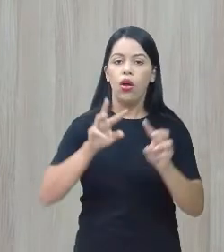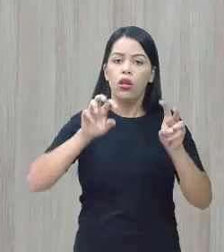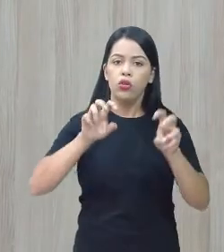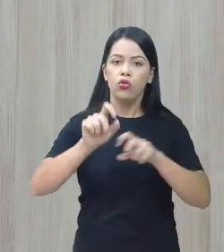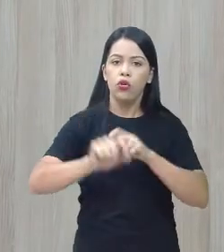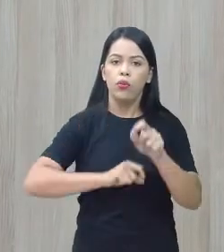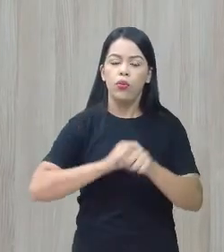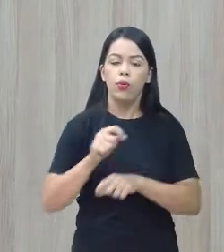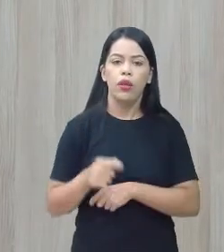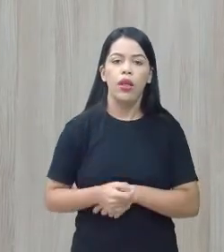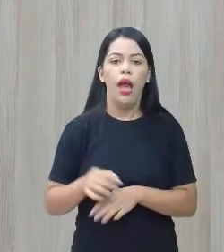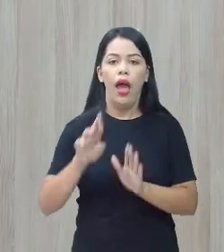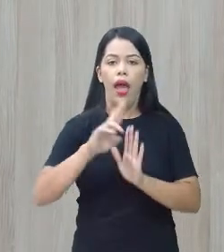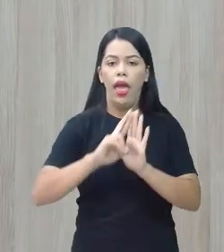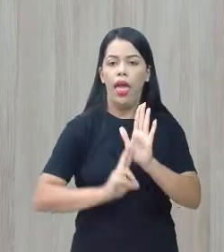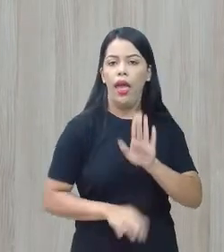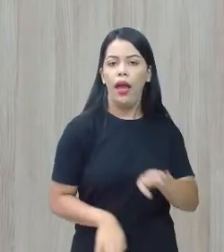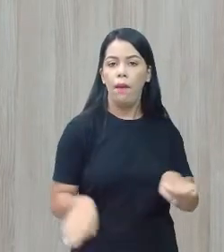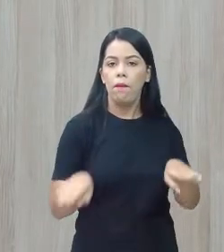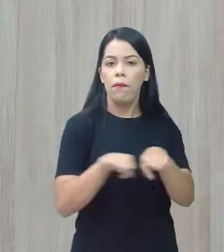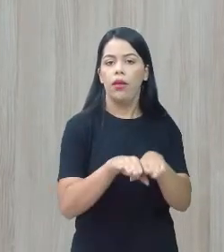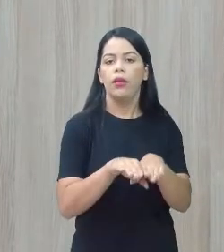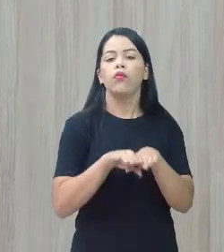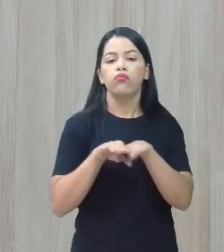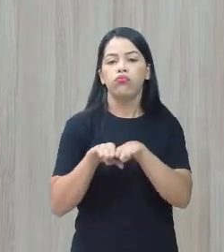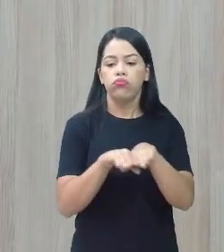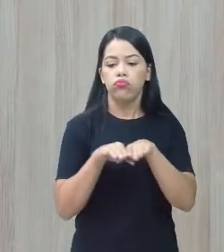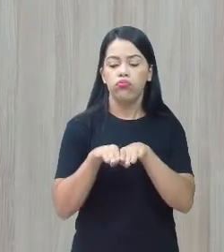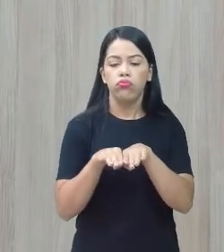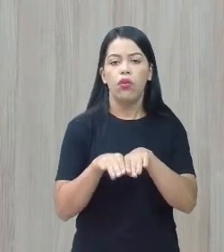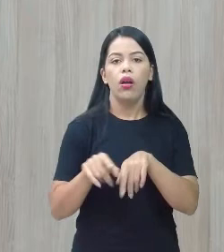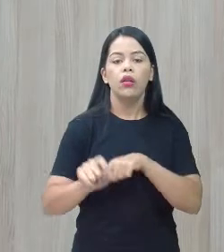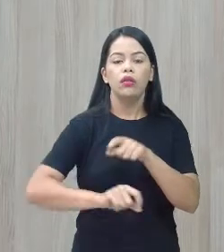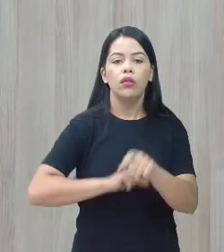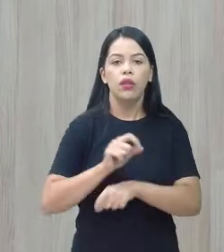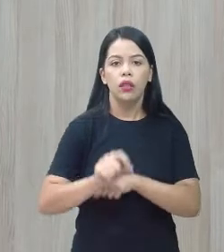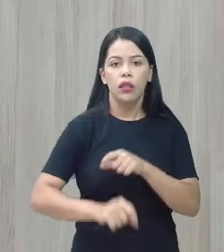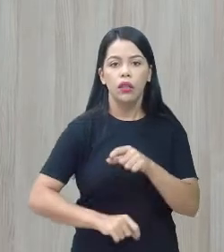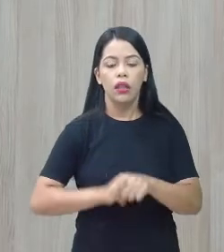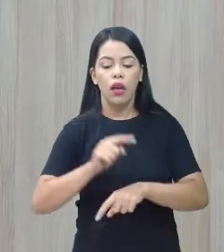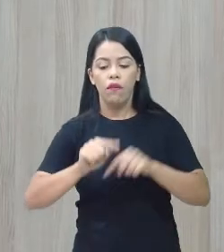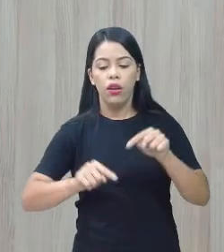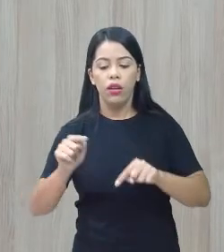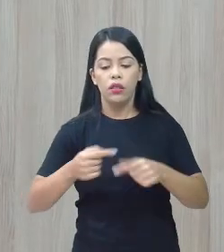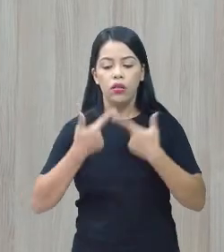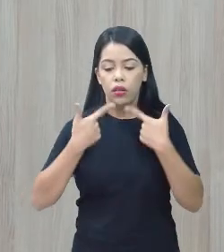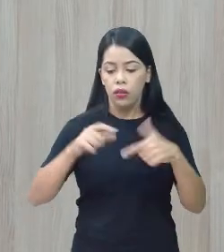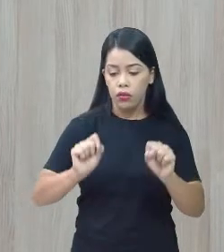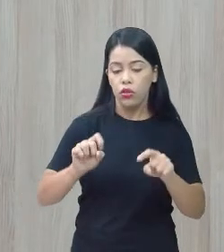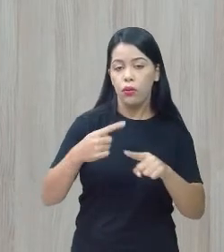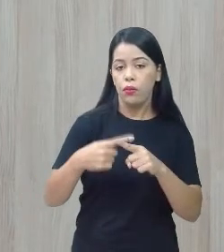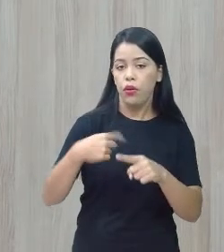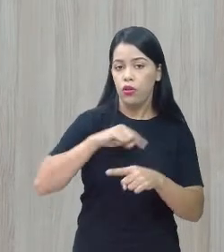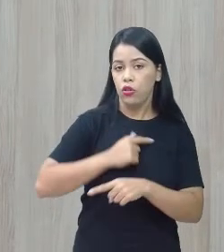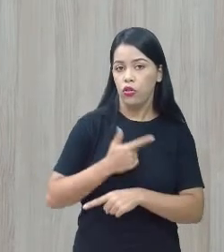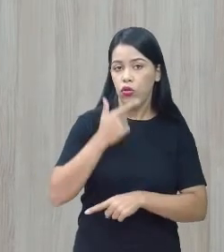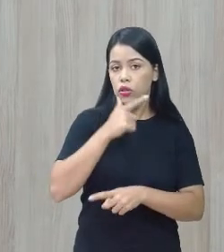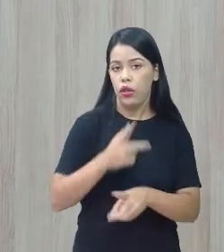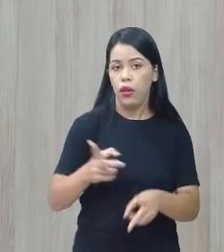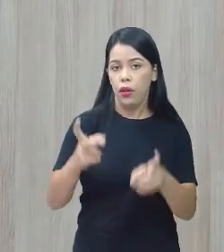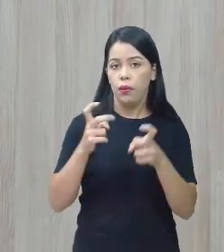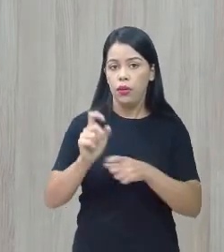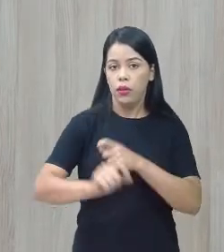norma padrão e da variação linguística. Por quê? Porque assim a gente consegue perceber o que é